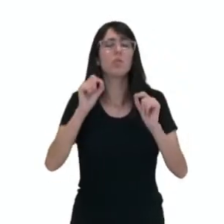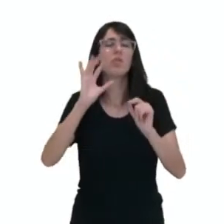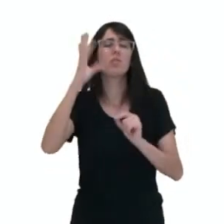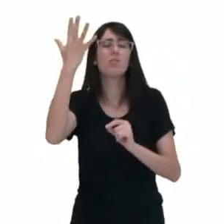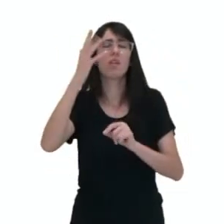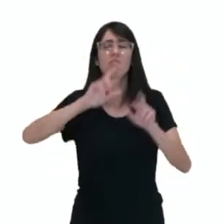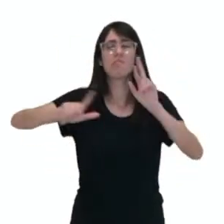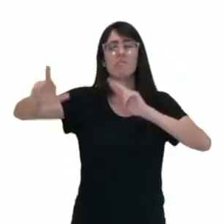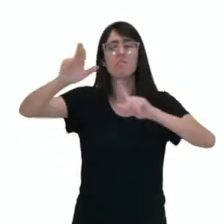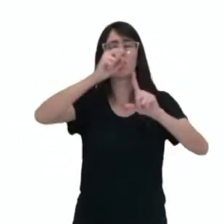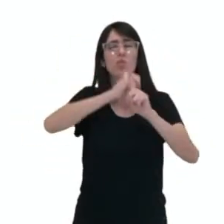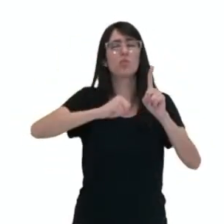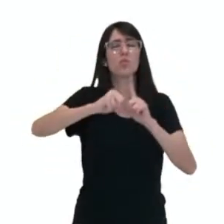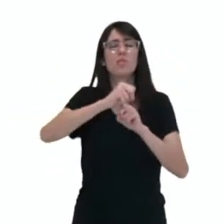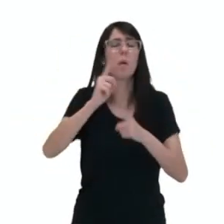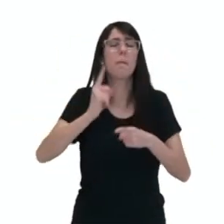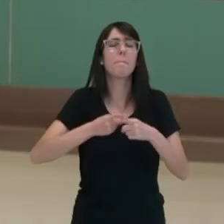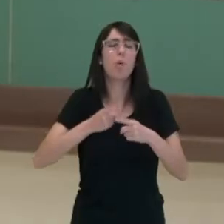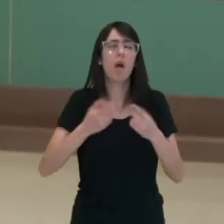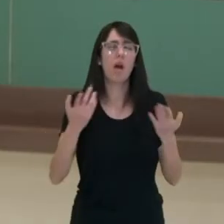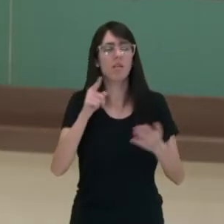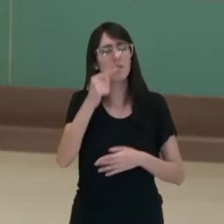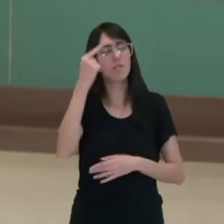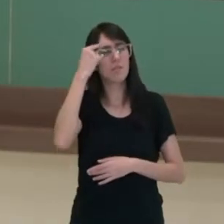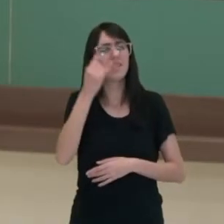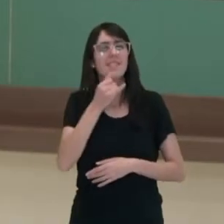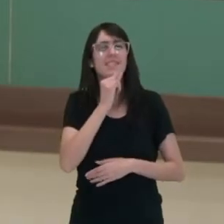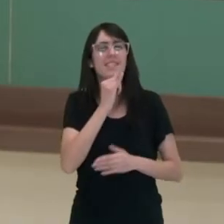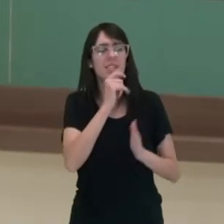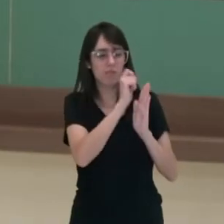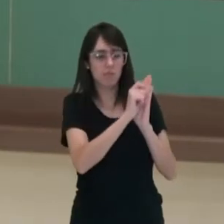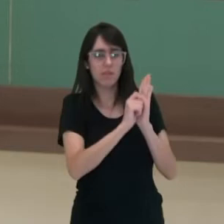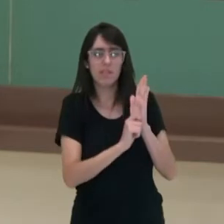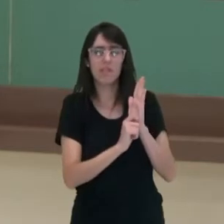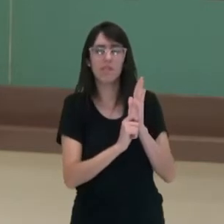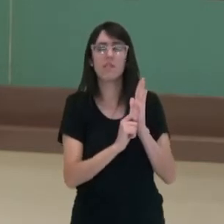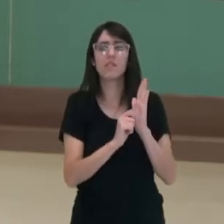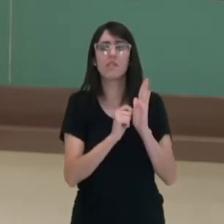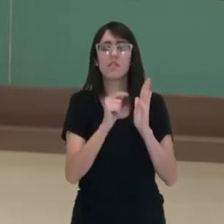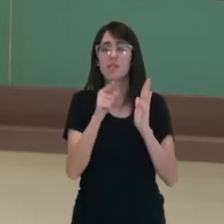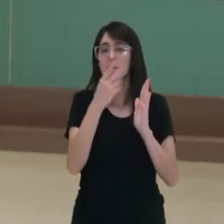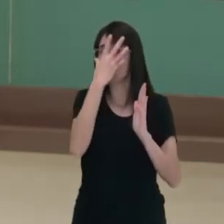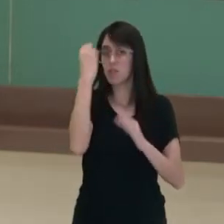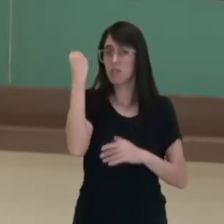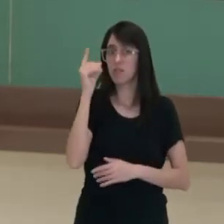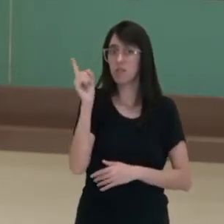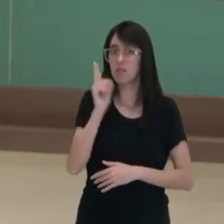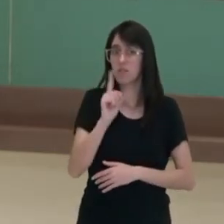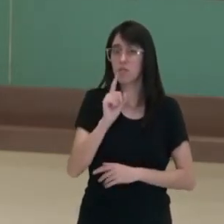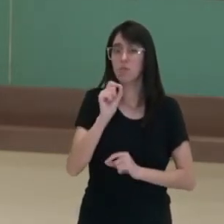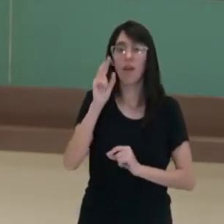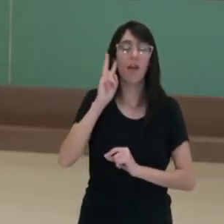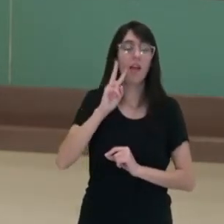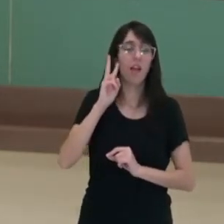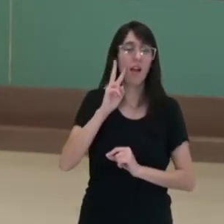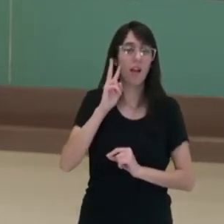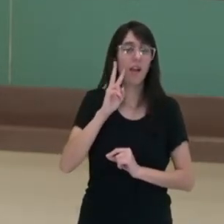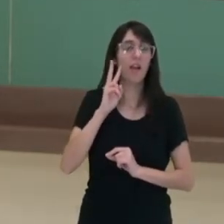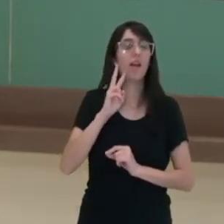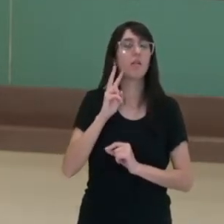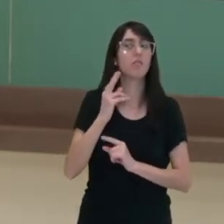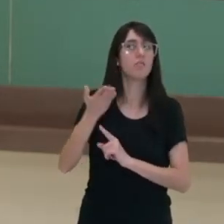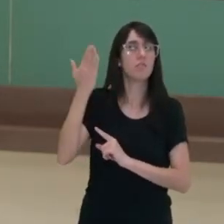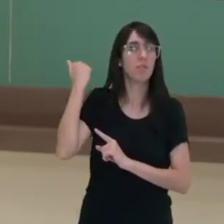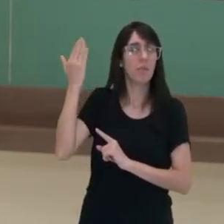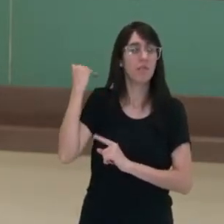desigualdades na América Latina. Então, pensar em alguns exemplos atuais, mas não esqueçam de lembrar desse